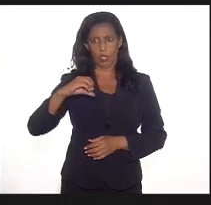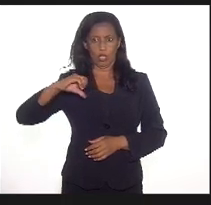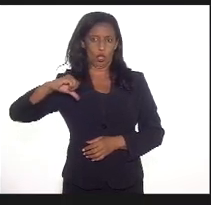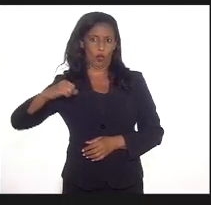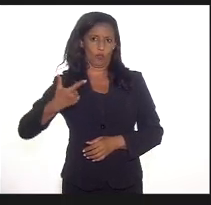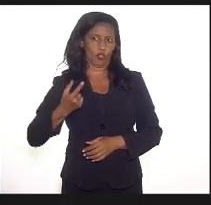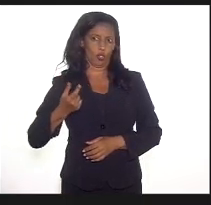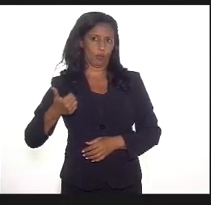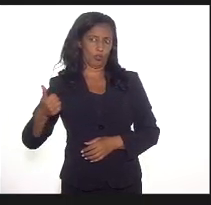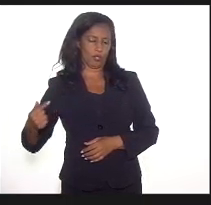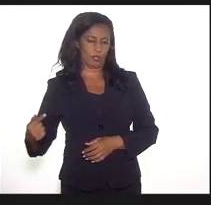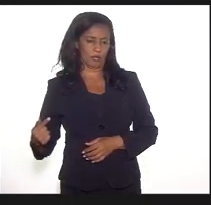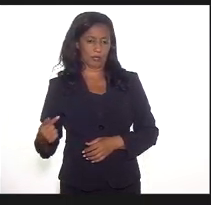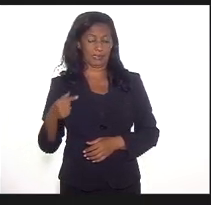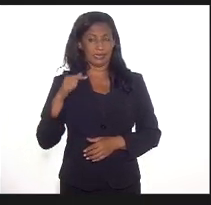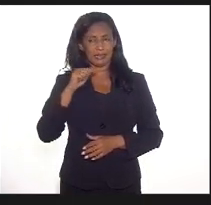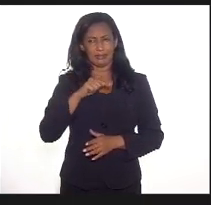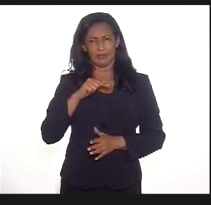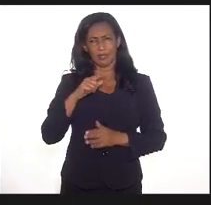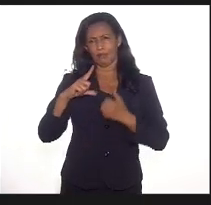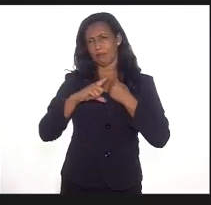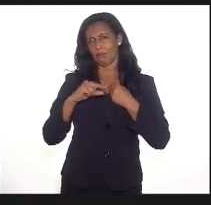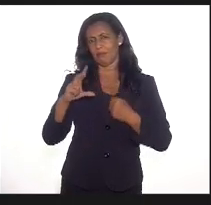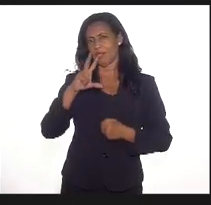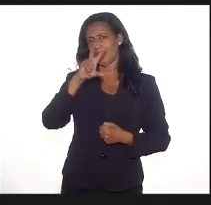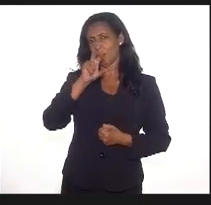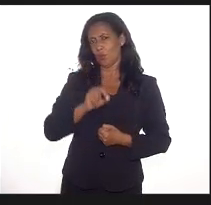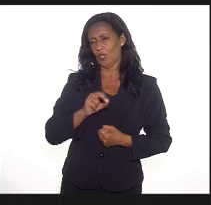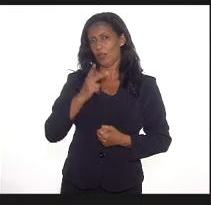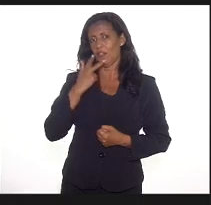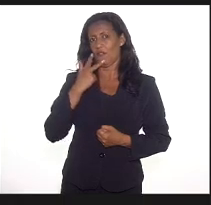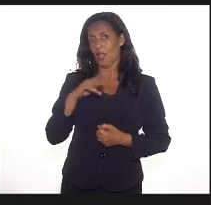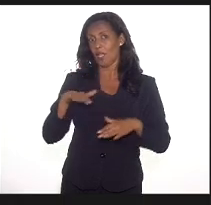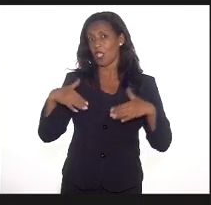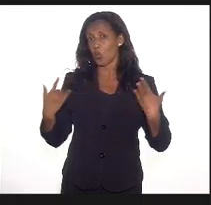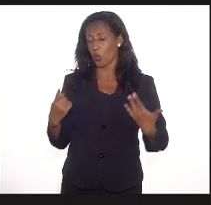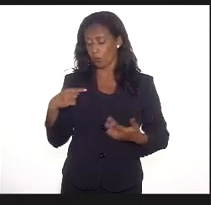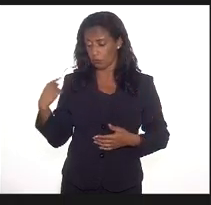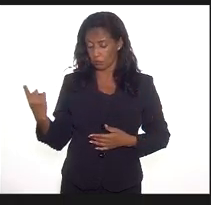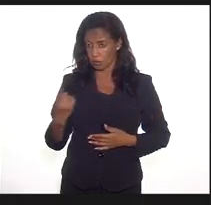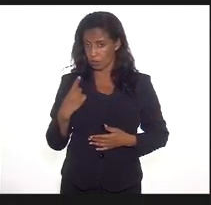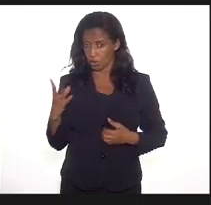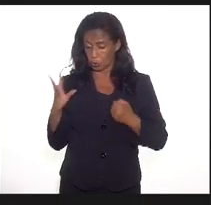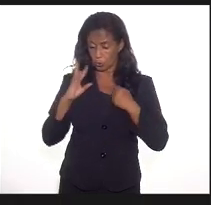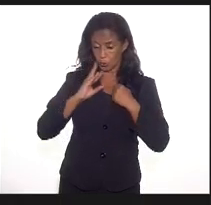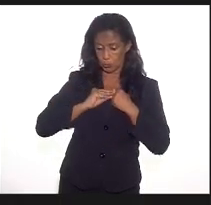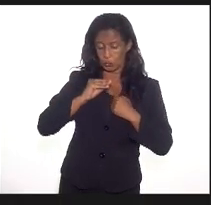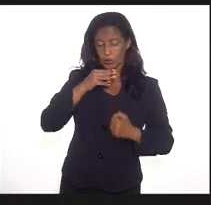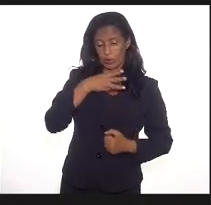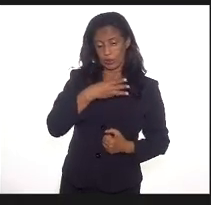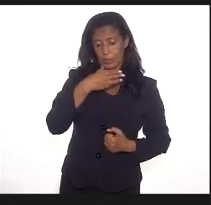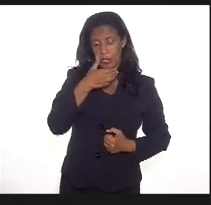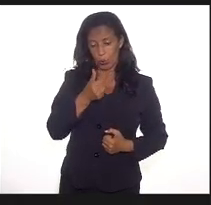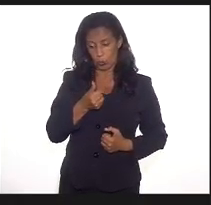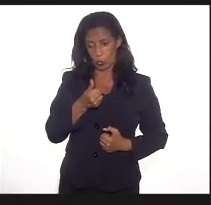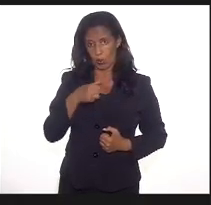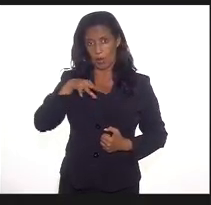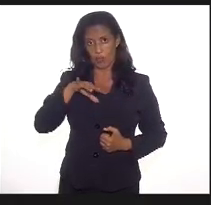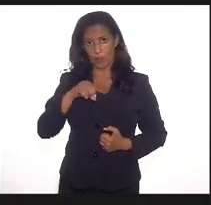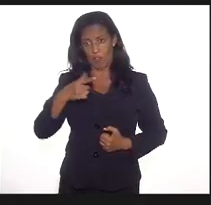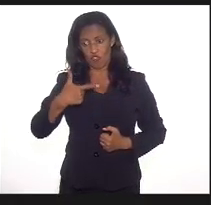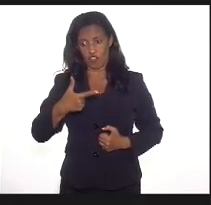Então, esse artigo 50 está dizendo que, enquanto a gente não aderir em 31 de maio de 21,